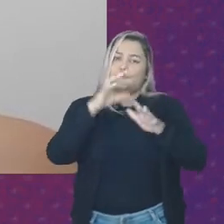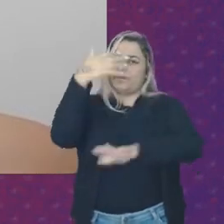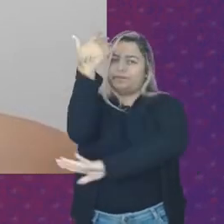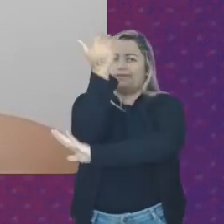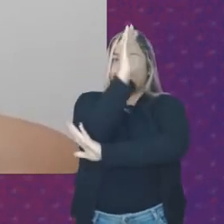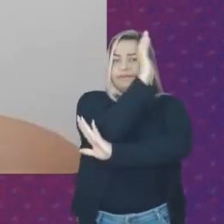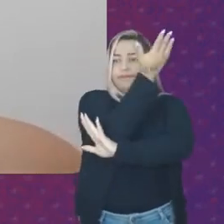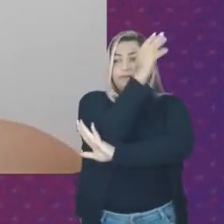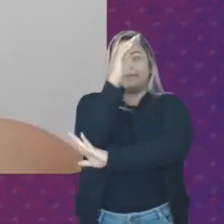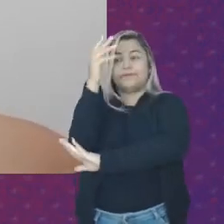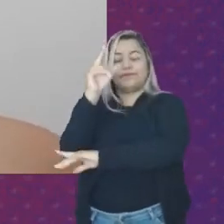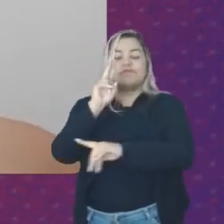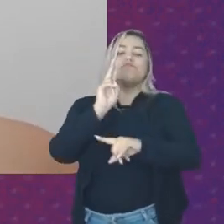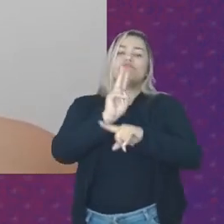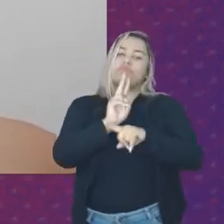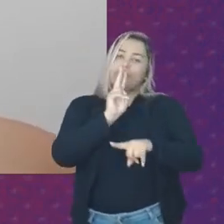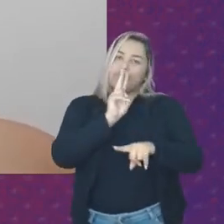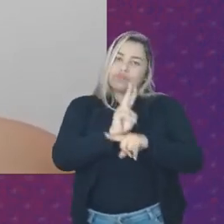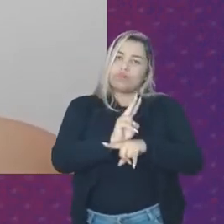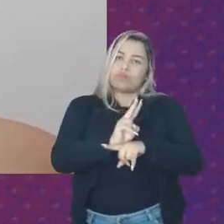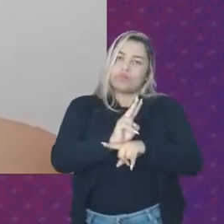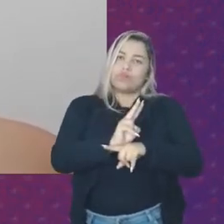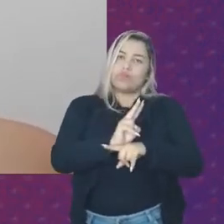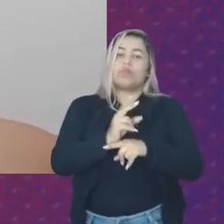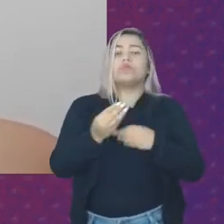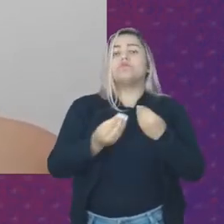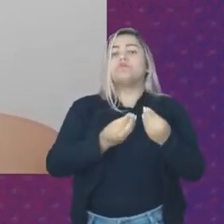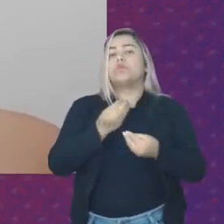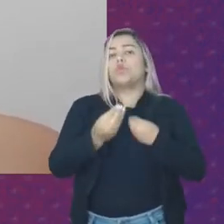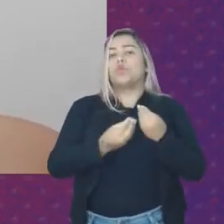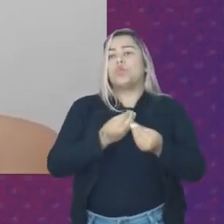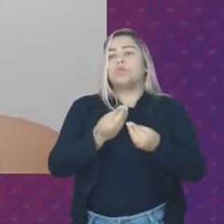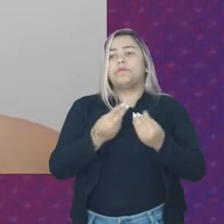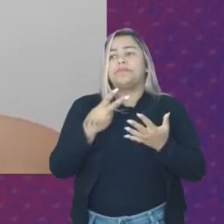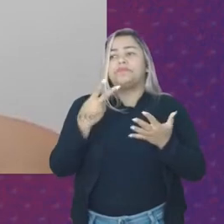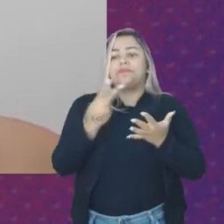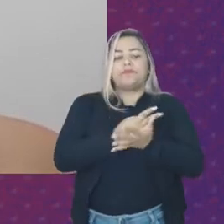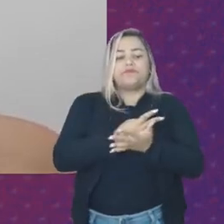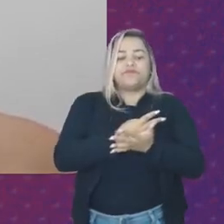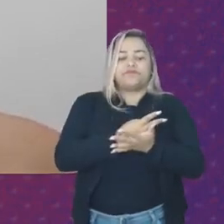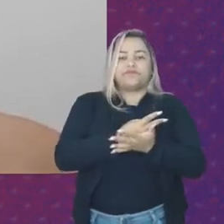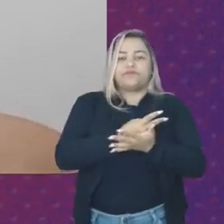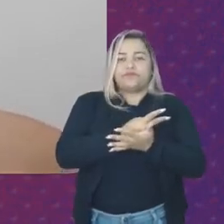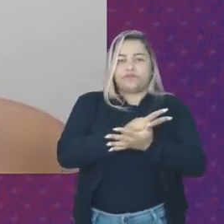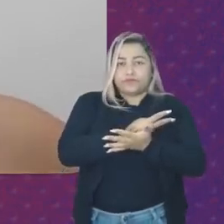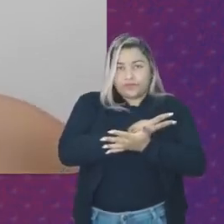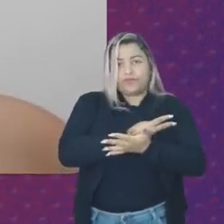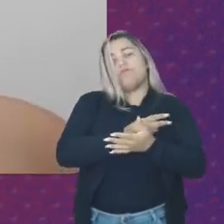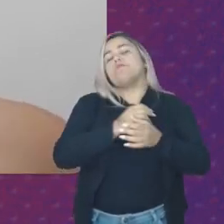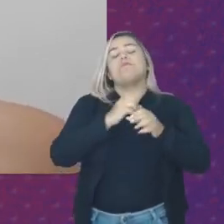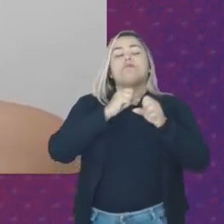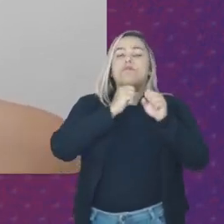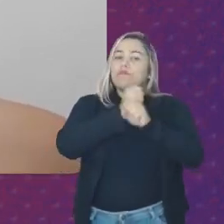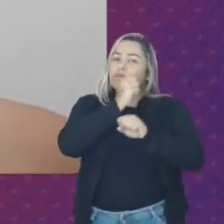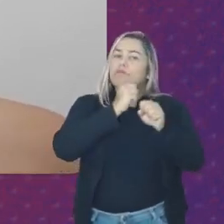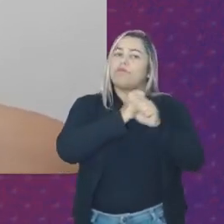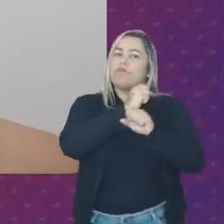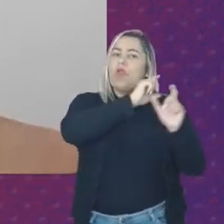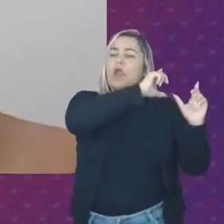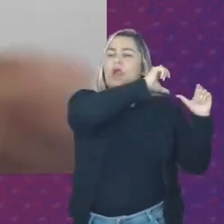da preservação e de como isso se constitui na construção da sua